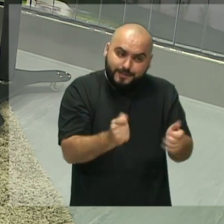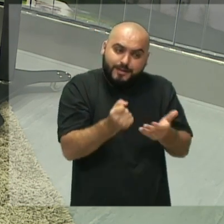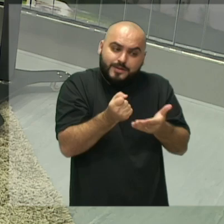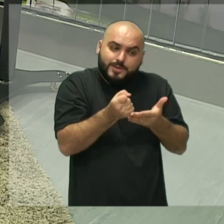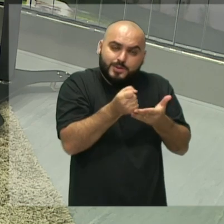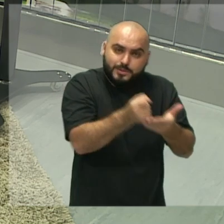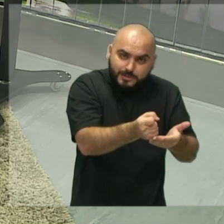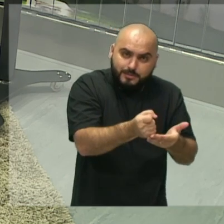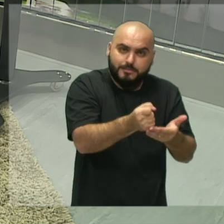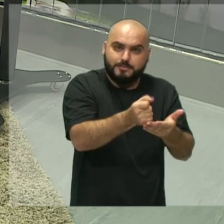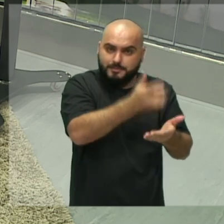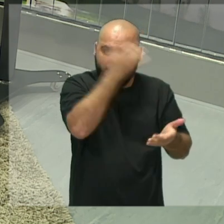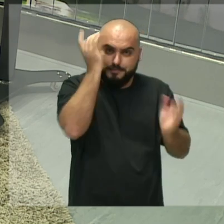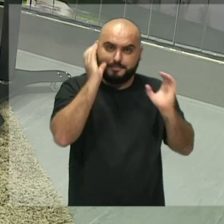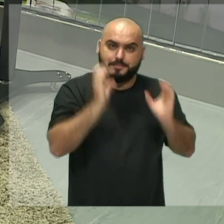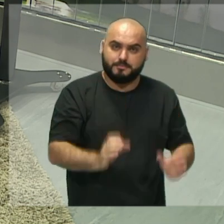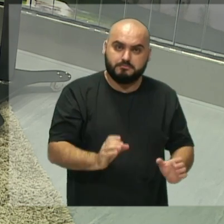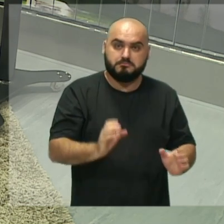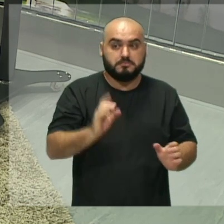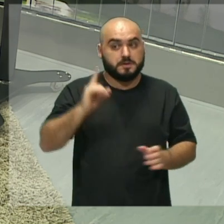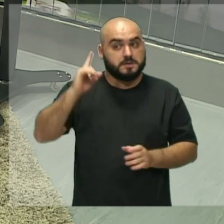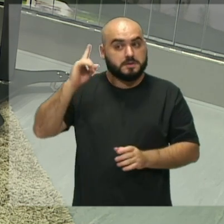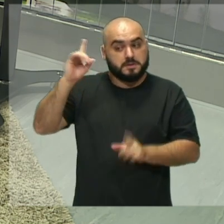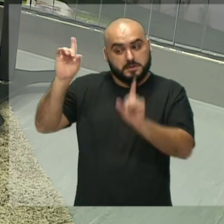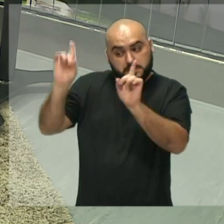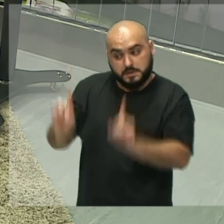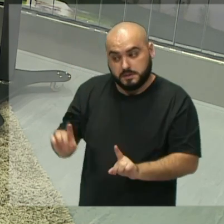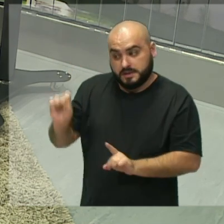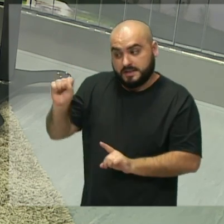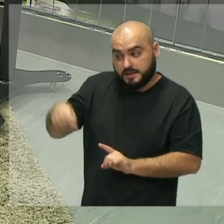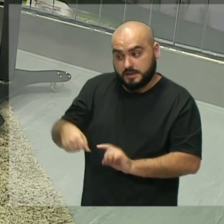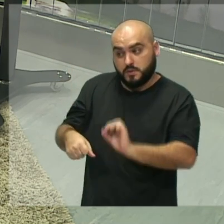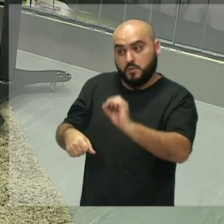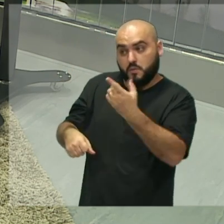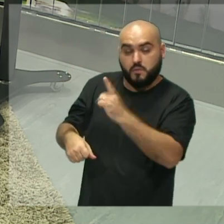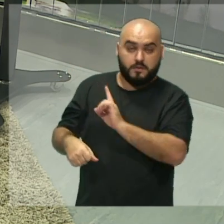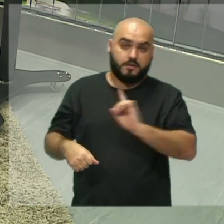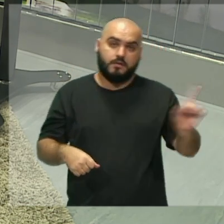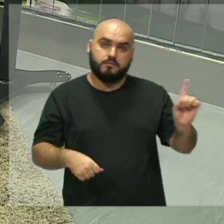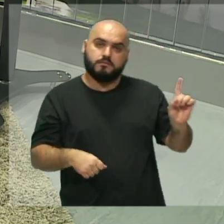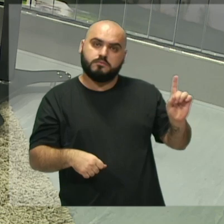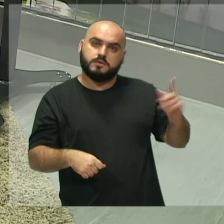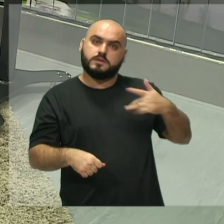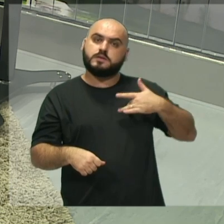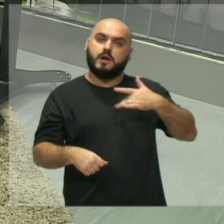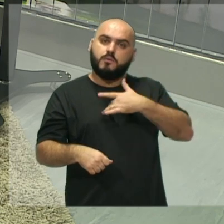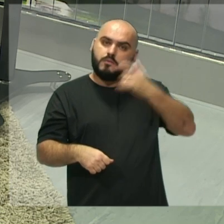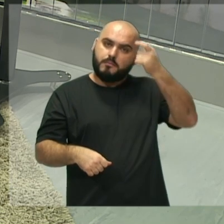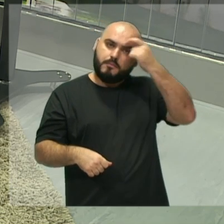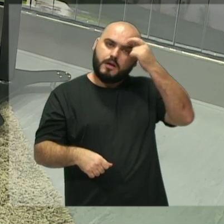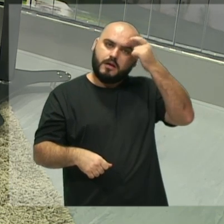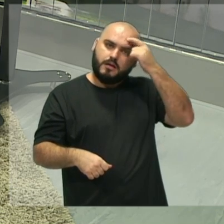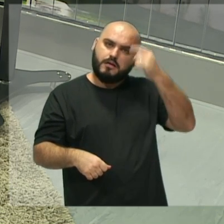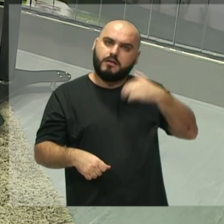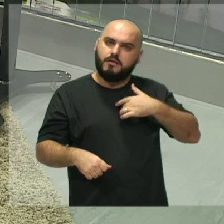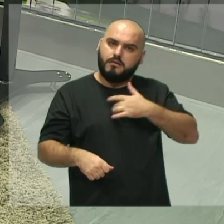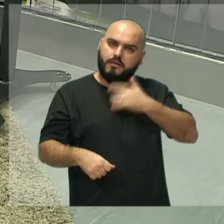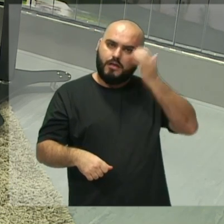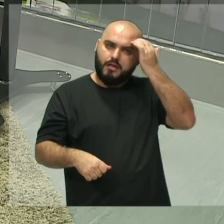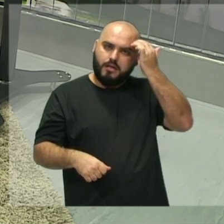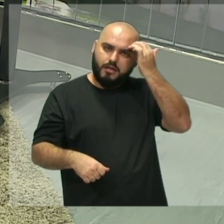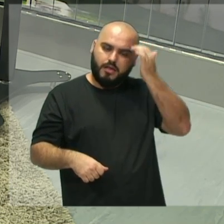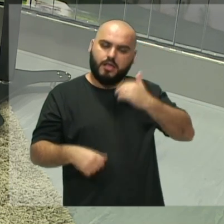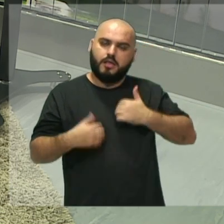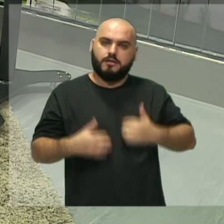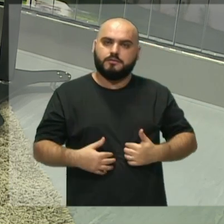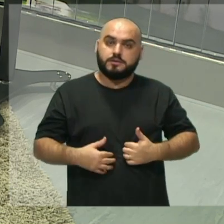ele com deficiência ou não, do ponto de vista da saúde mental, da questão física. E para a pessoa com deficiência,